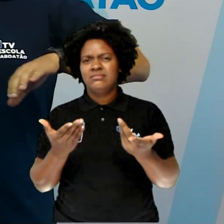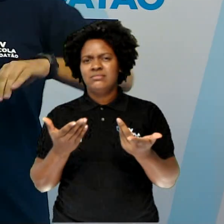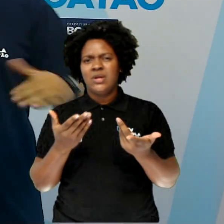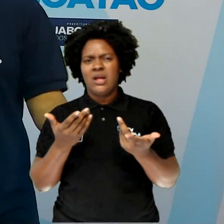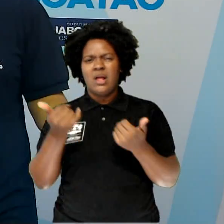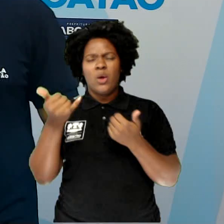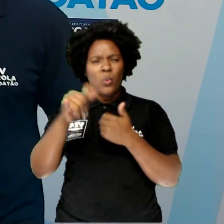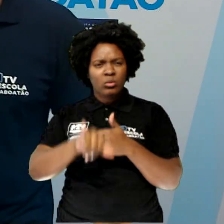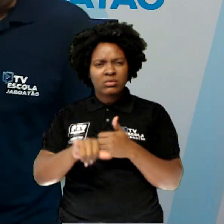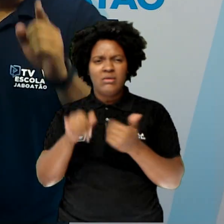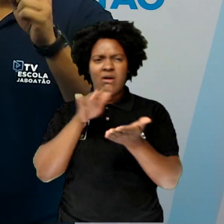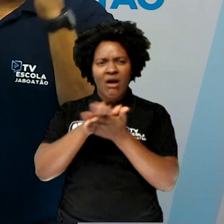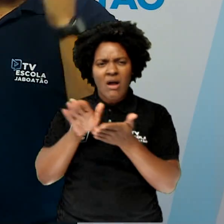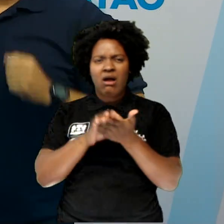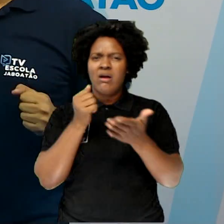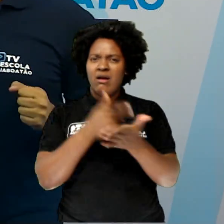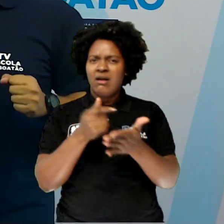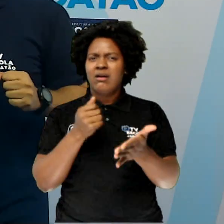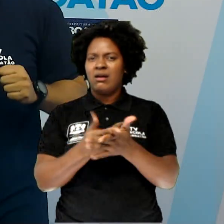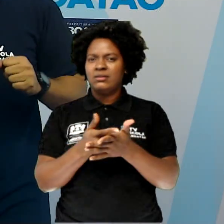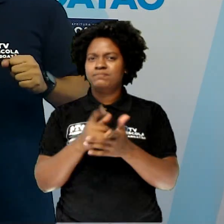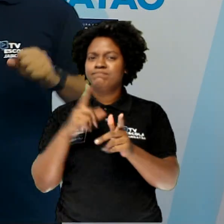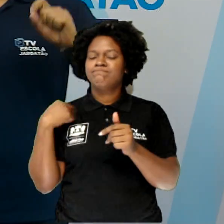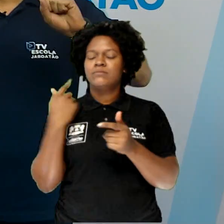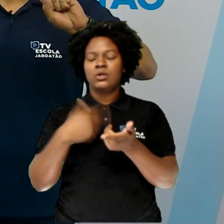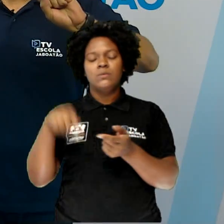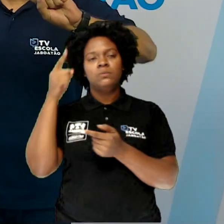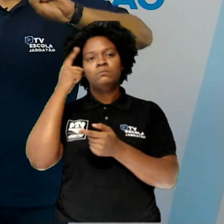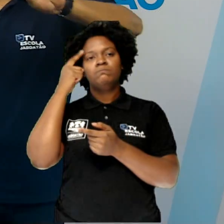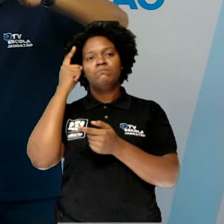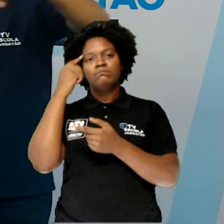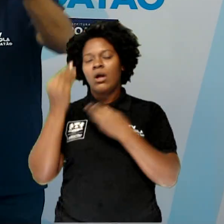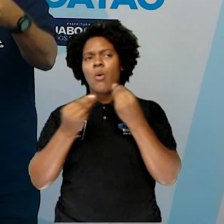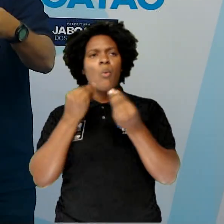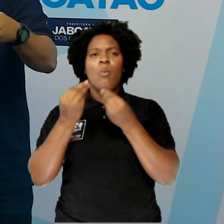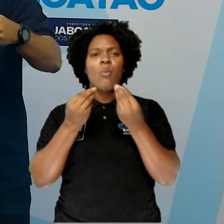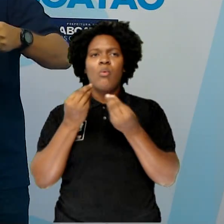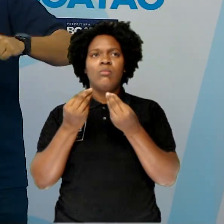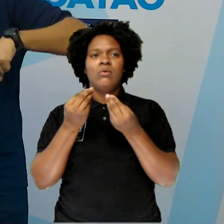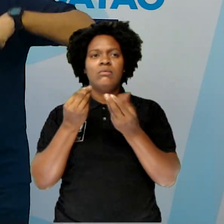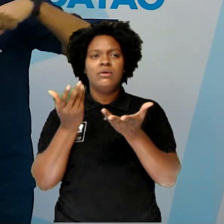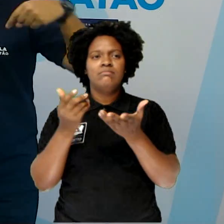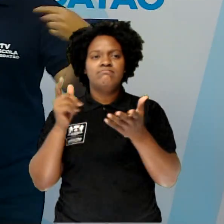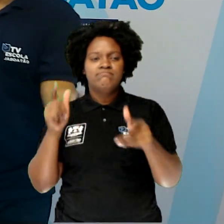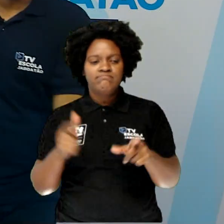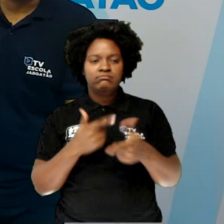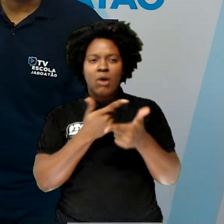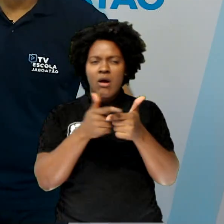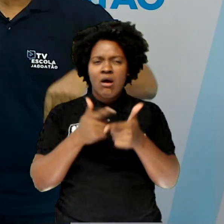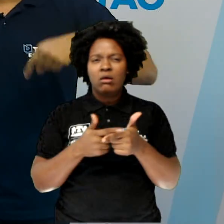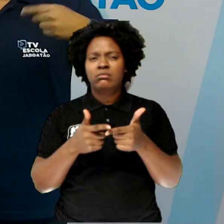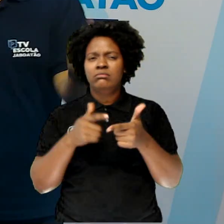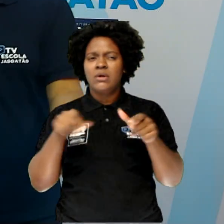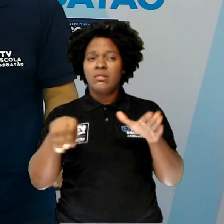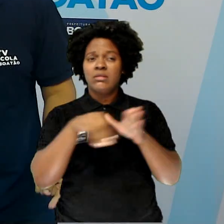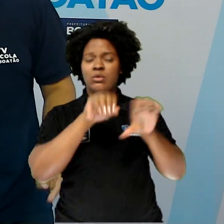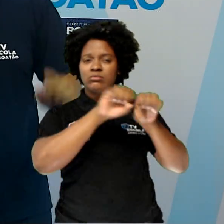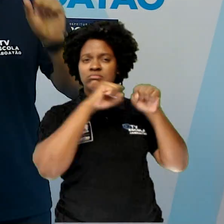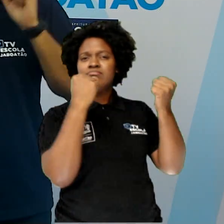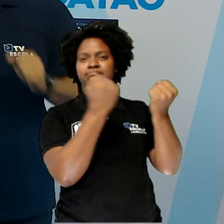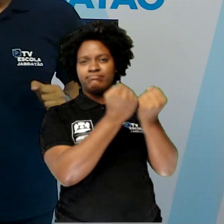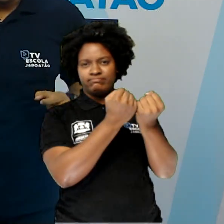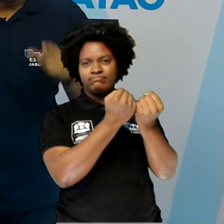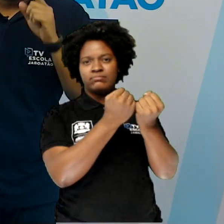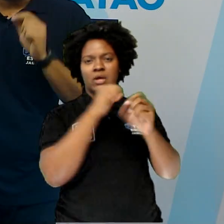que é ruim comprar? Vamos refletir sobre isso e de que forma isso impacta na sociedade e, sobretudo,